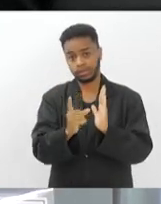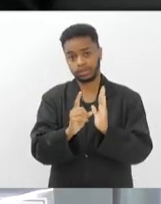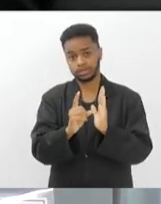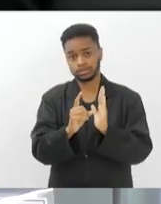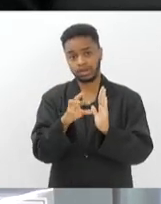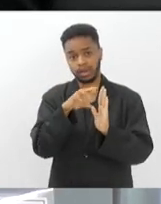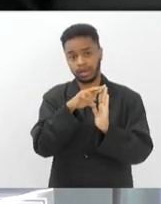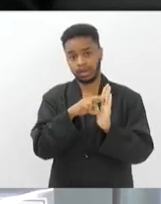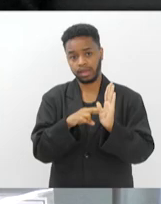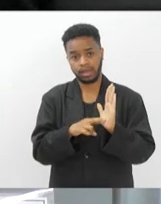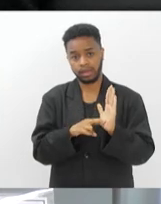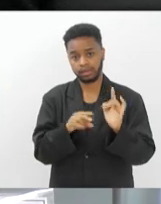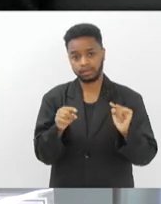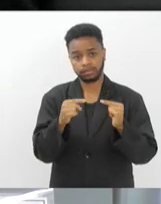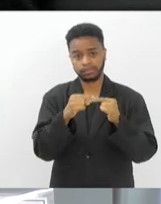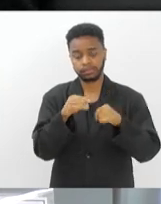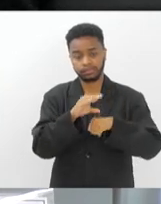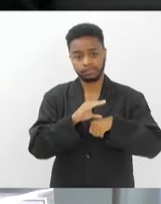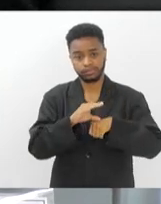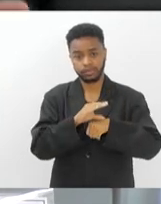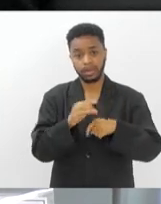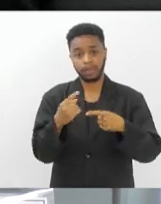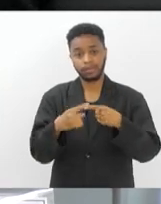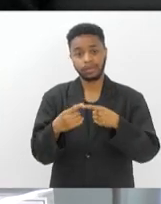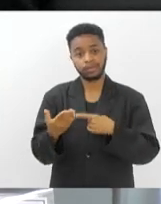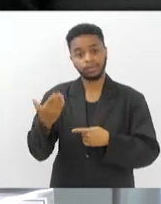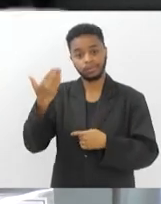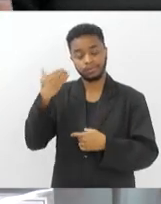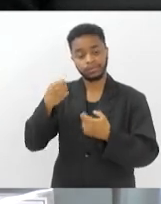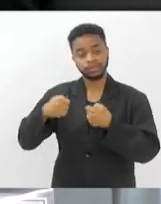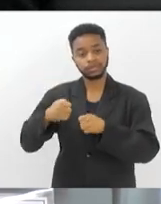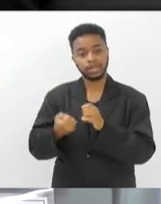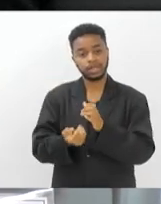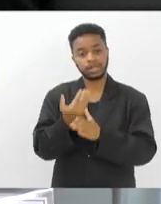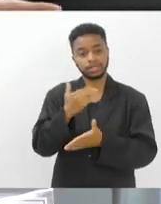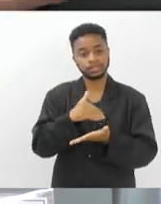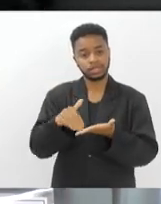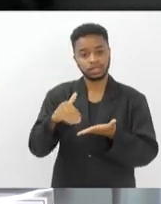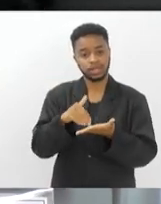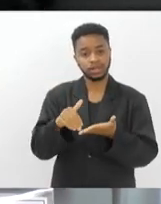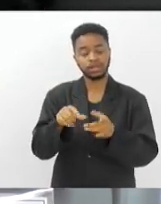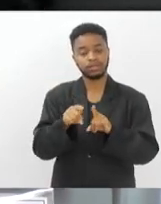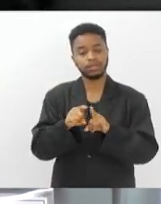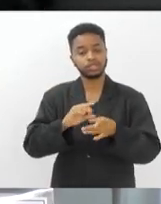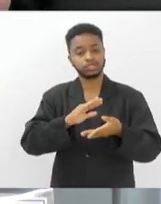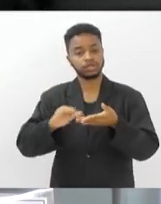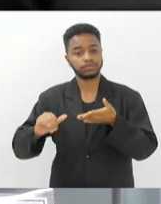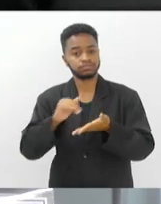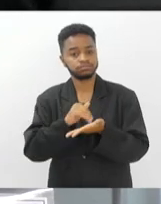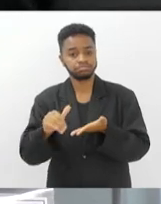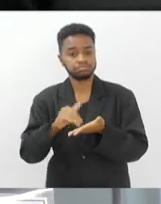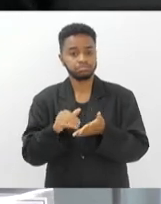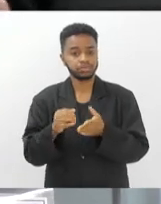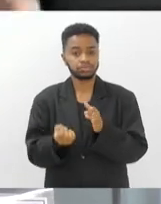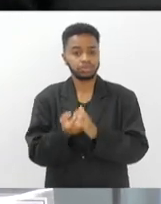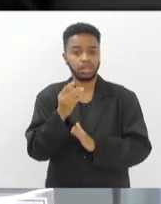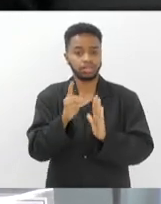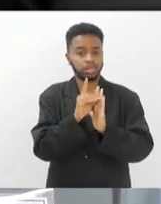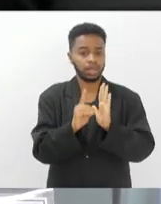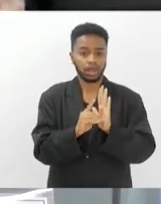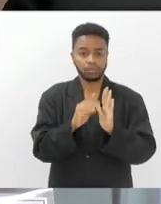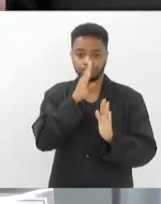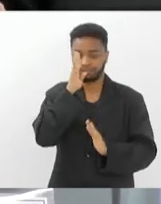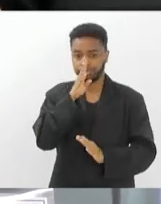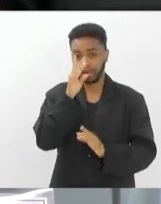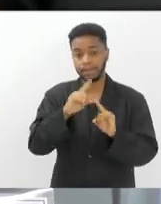rito constitucional, porque ele criava secretarias e descriava por decreto, até o dia que eu consegui